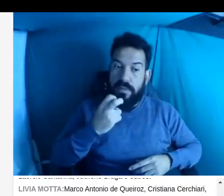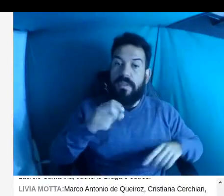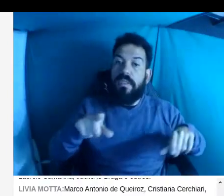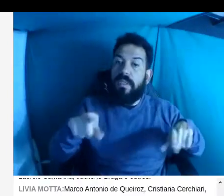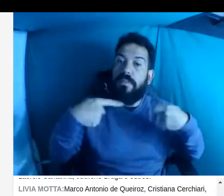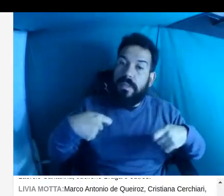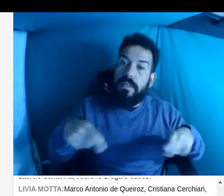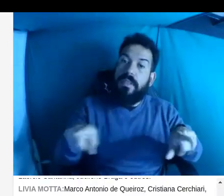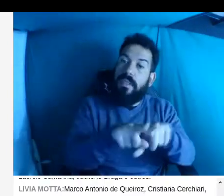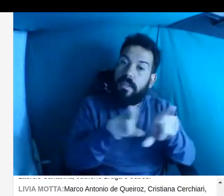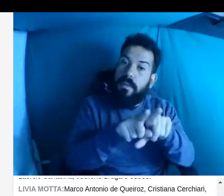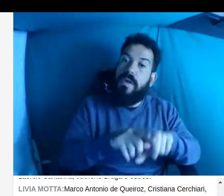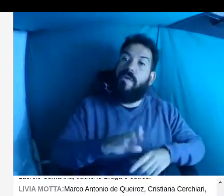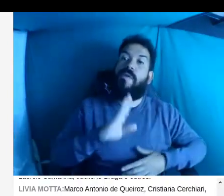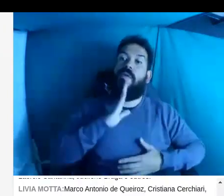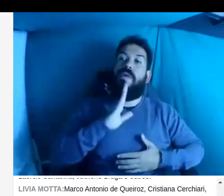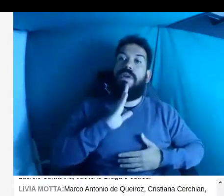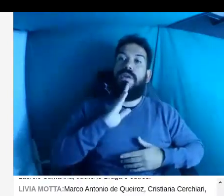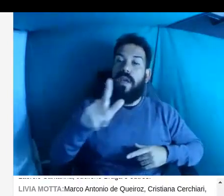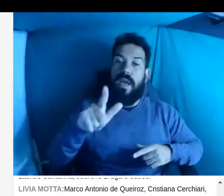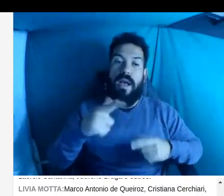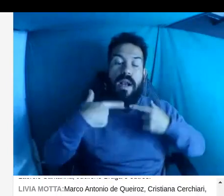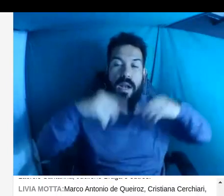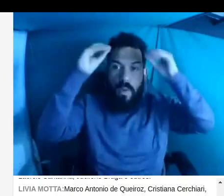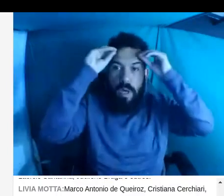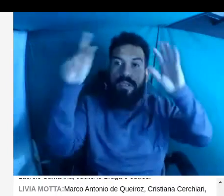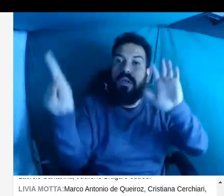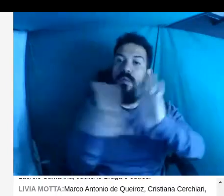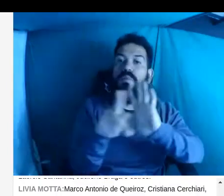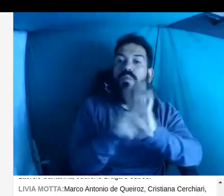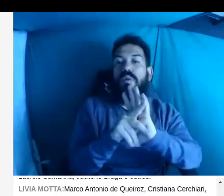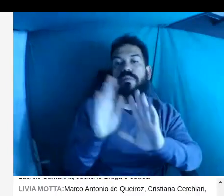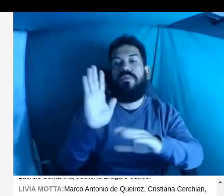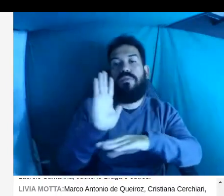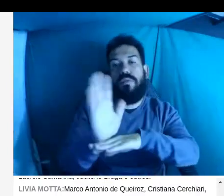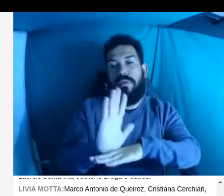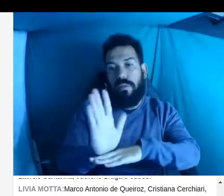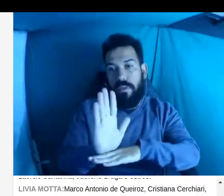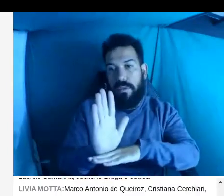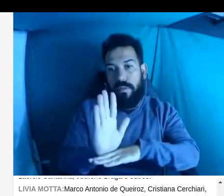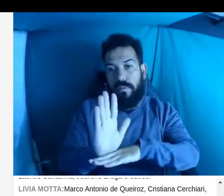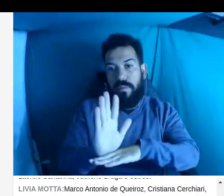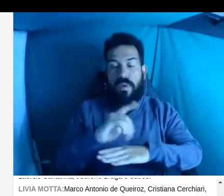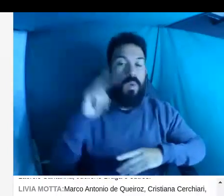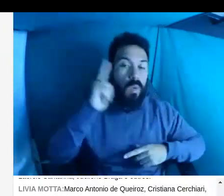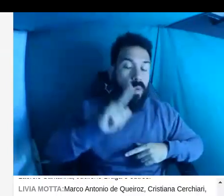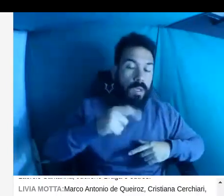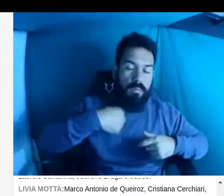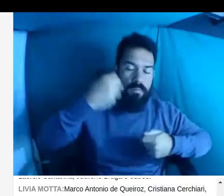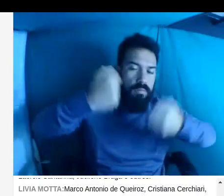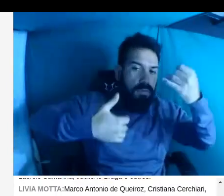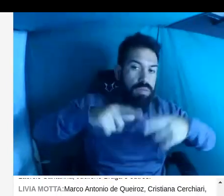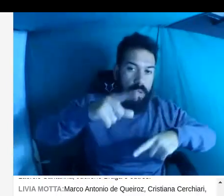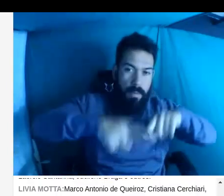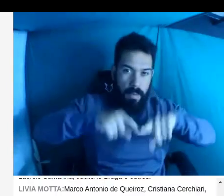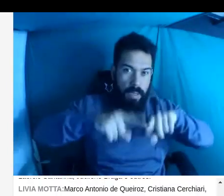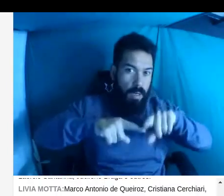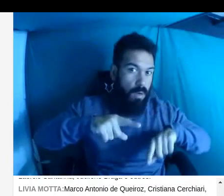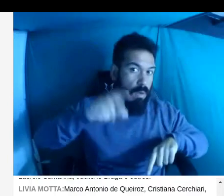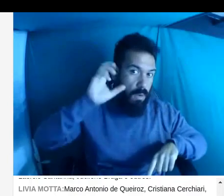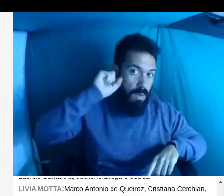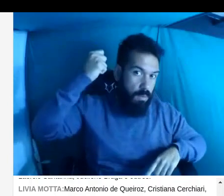cinematográfica. Ou seja, para descrever material audiovisual, nós